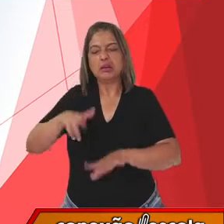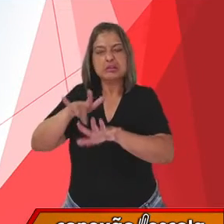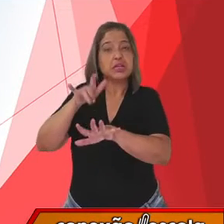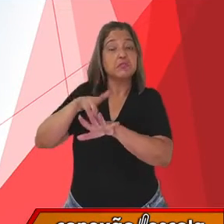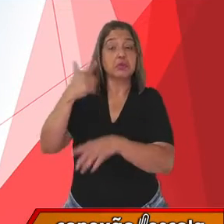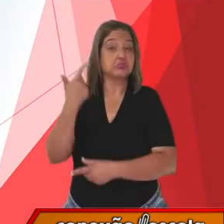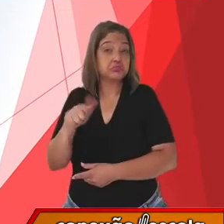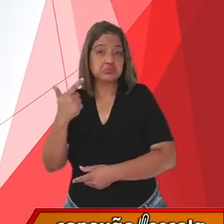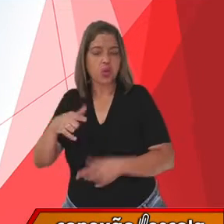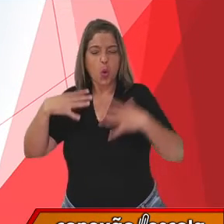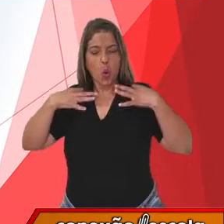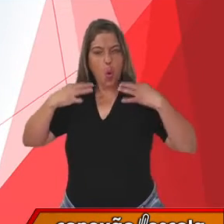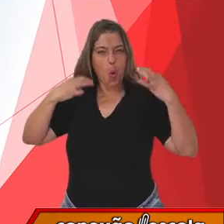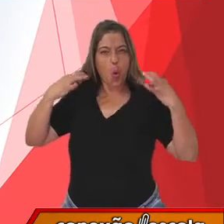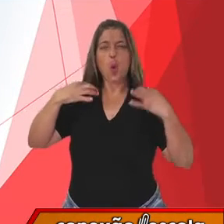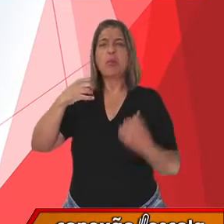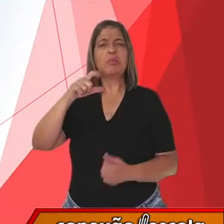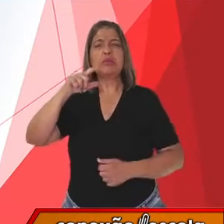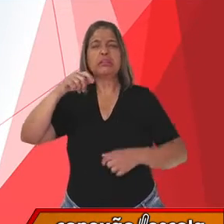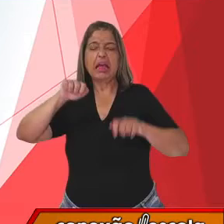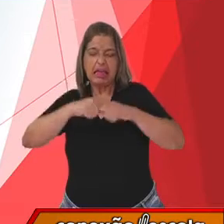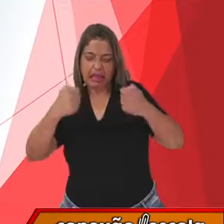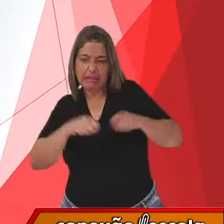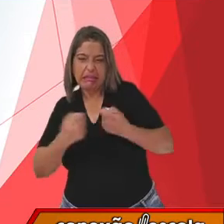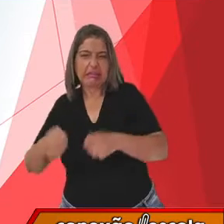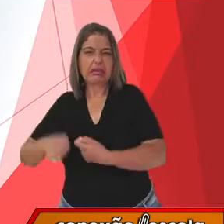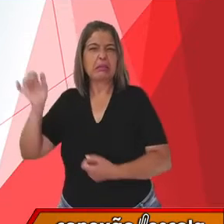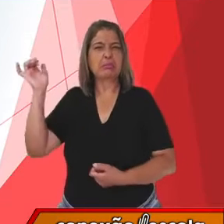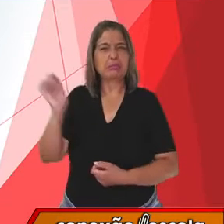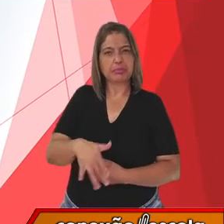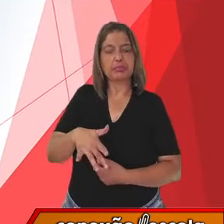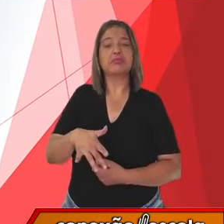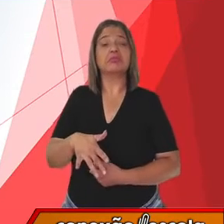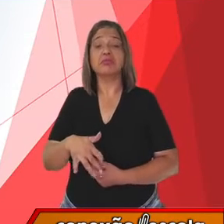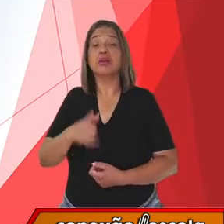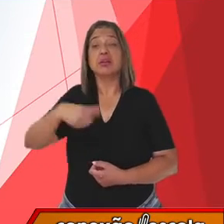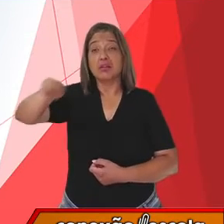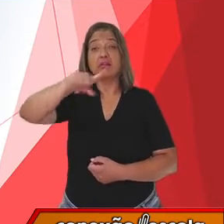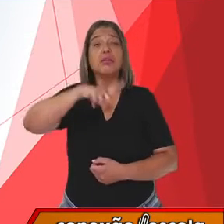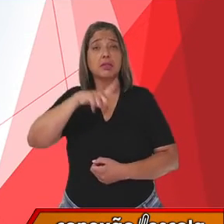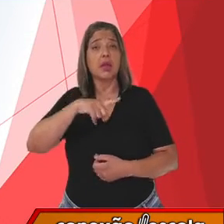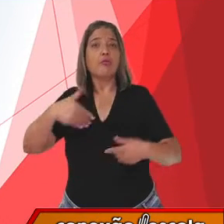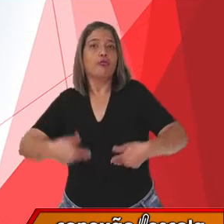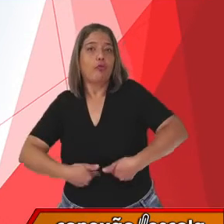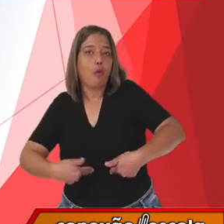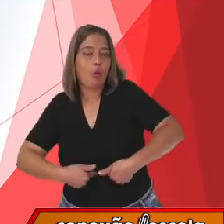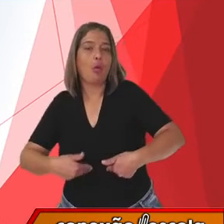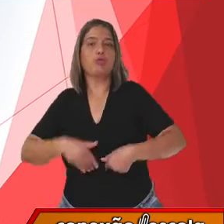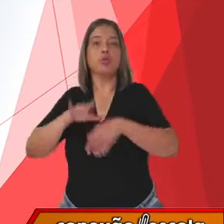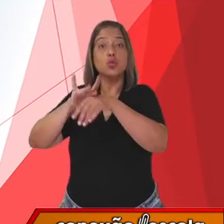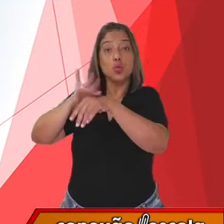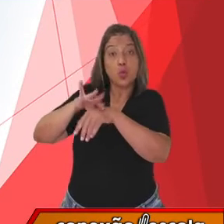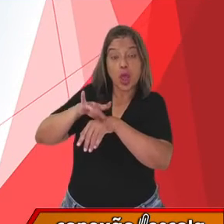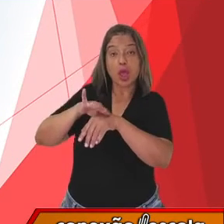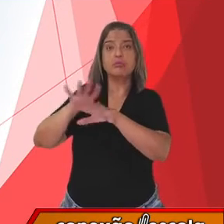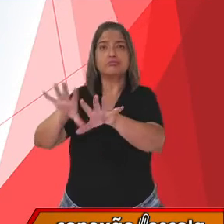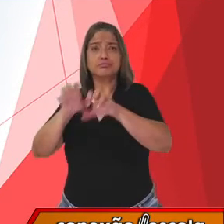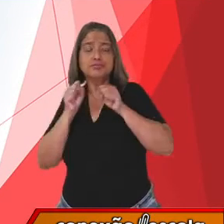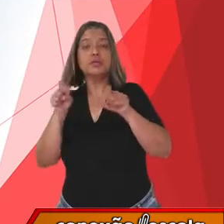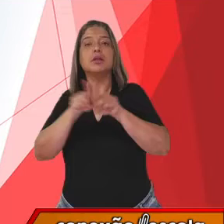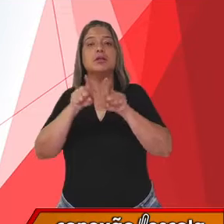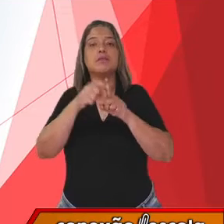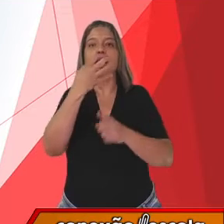em farrapos, e era comum sofrerem de fome, doenças e ataques de animais